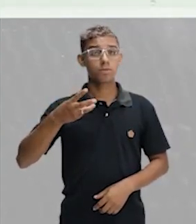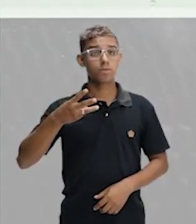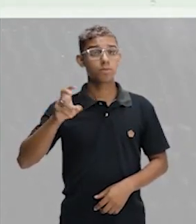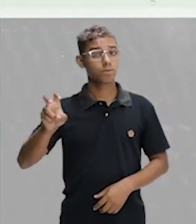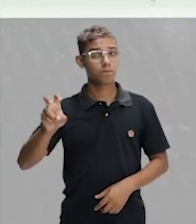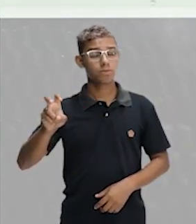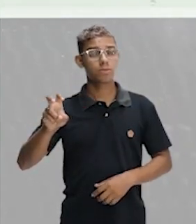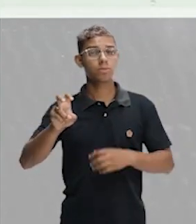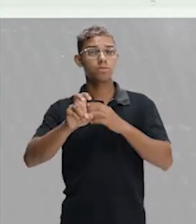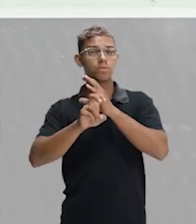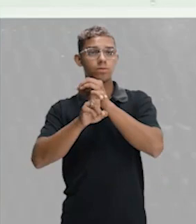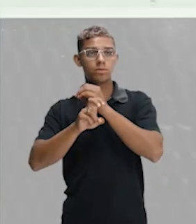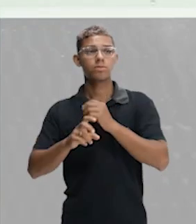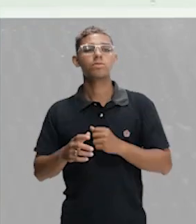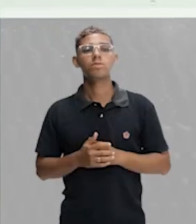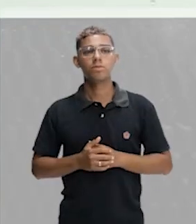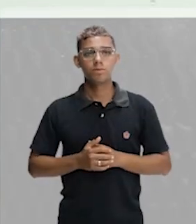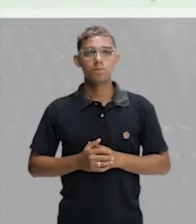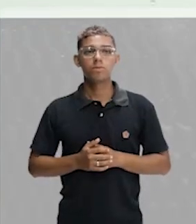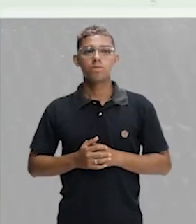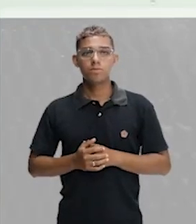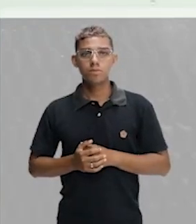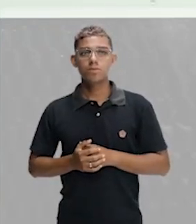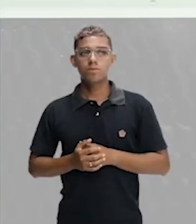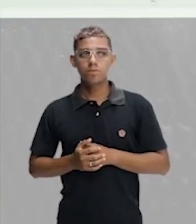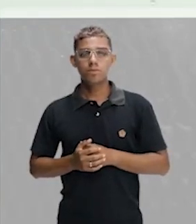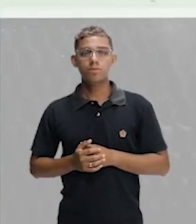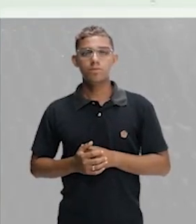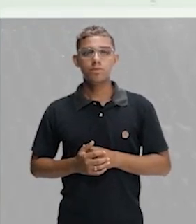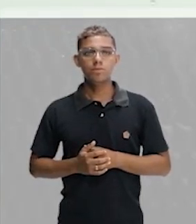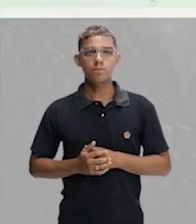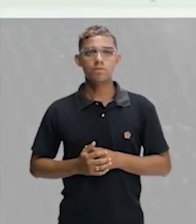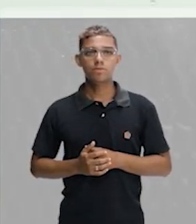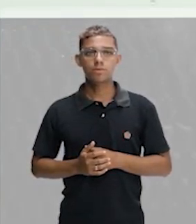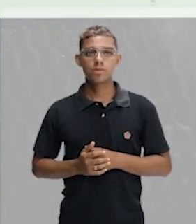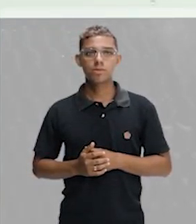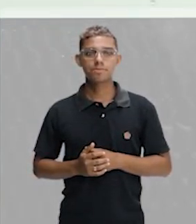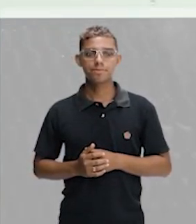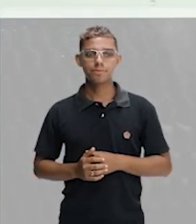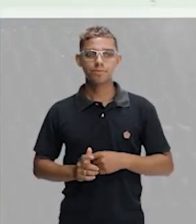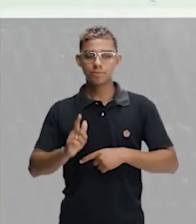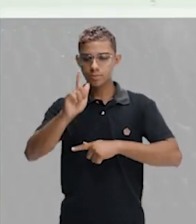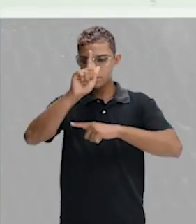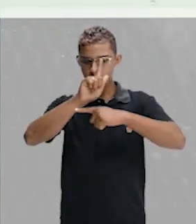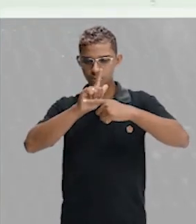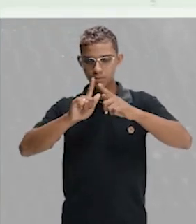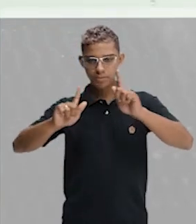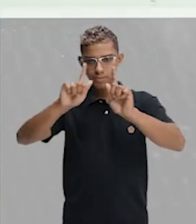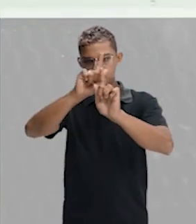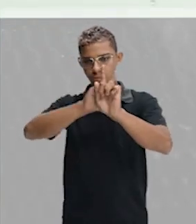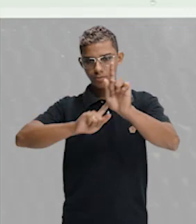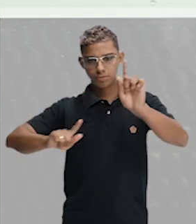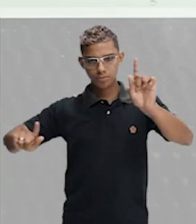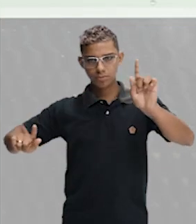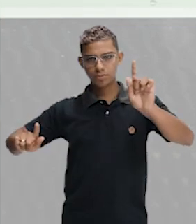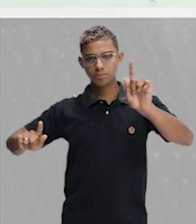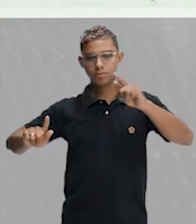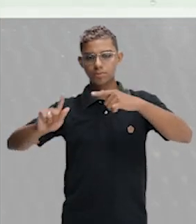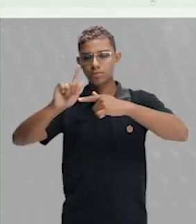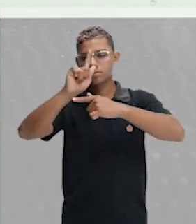quadrante é negativa no caso vai valer menos um a tangente 135 Então o meu m Vale menos